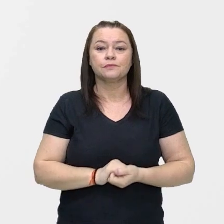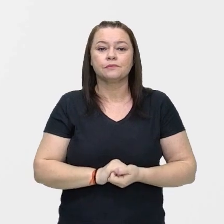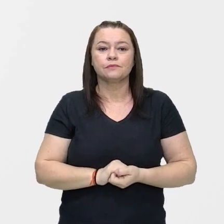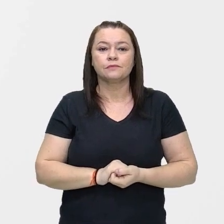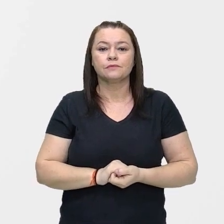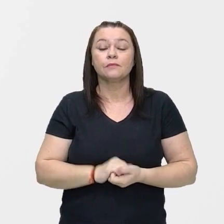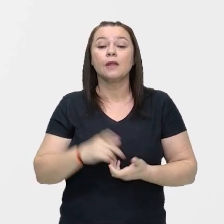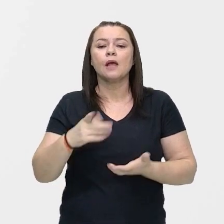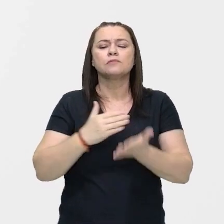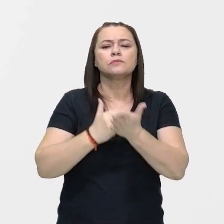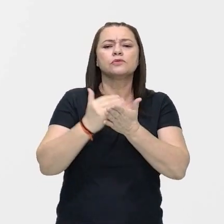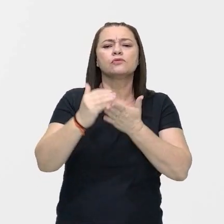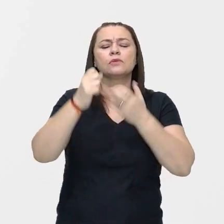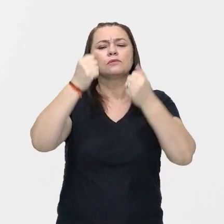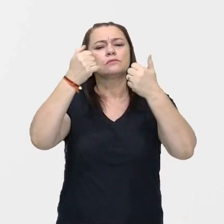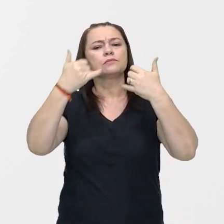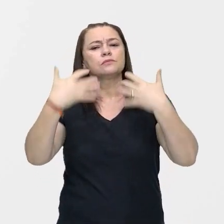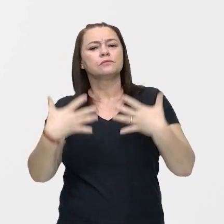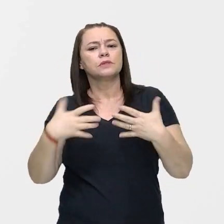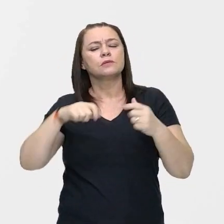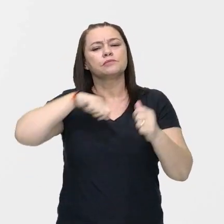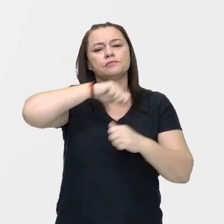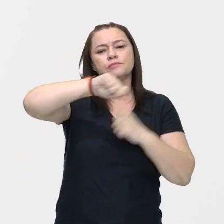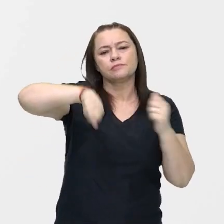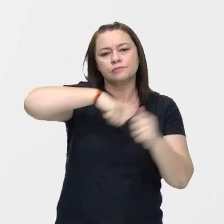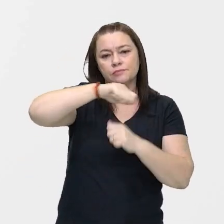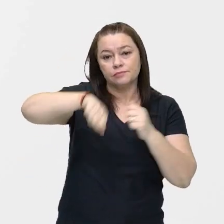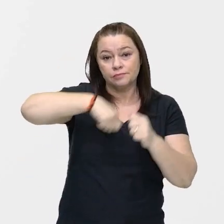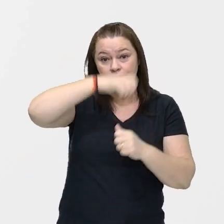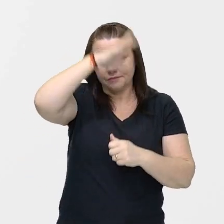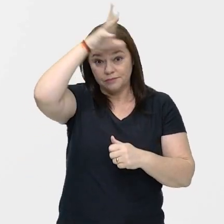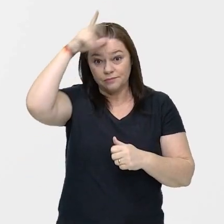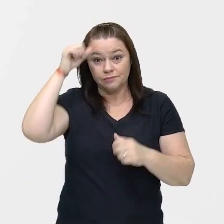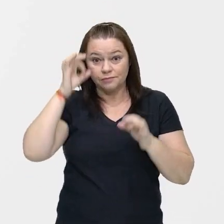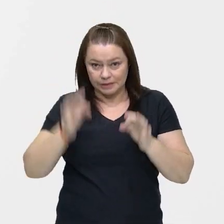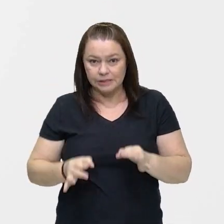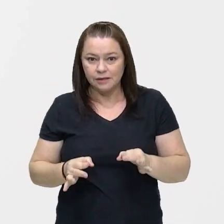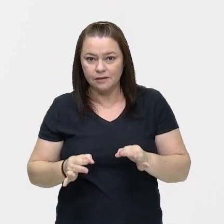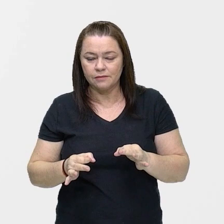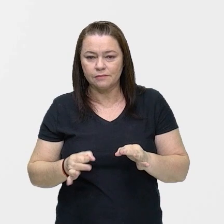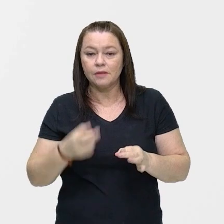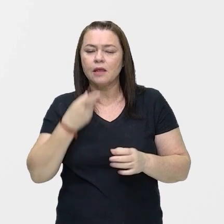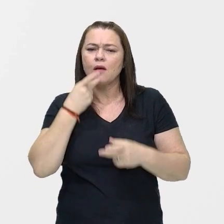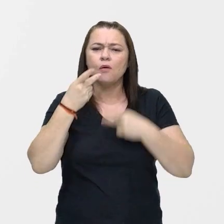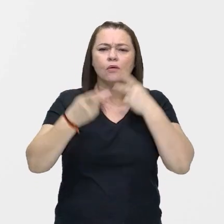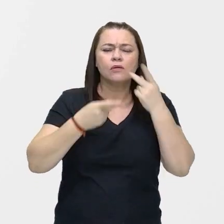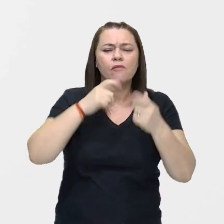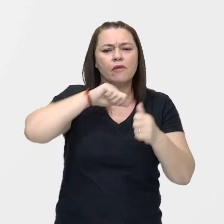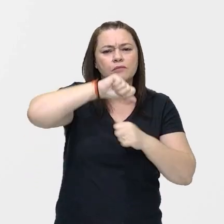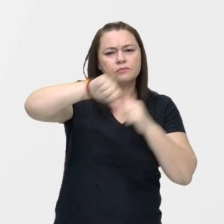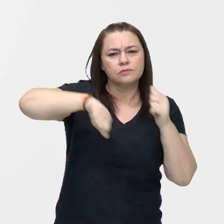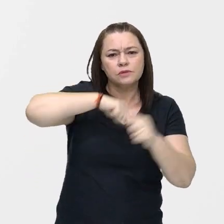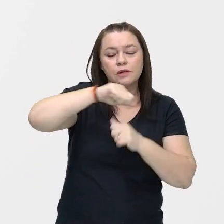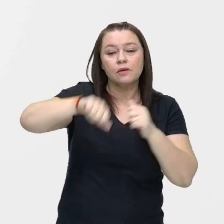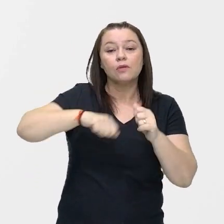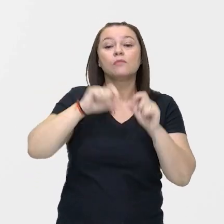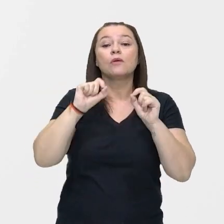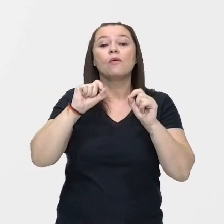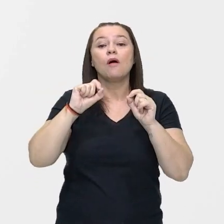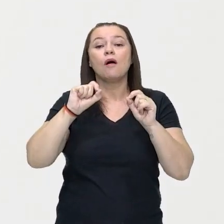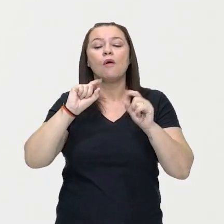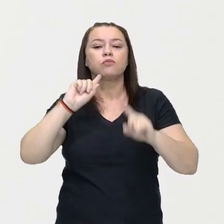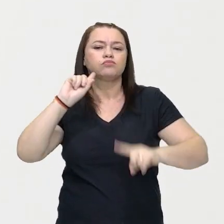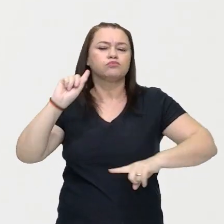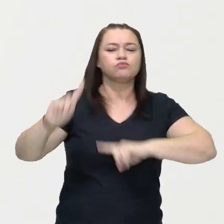nós começamos falando sobre economia amazonense, certo? E quando fala de economia amazonense, qual foi o